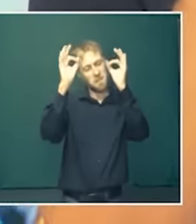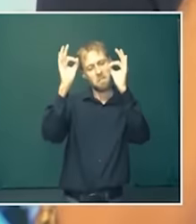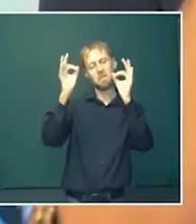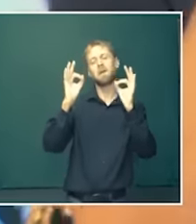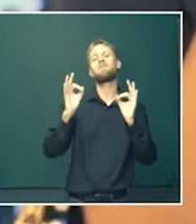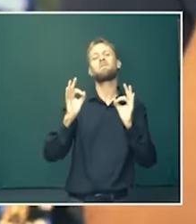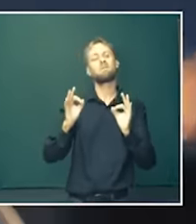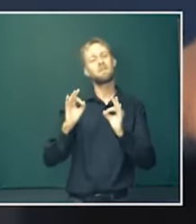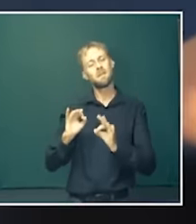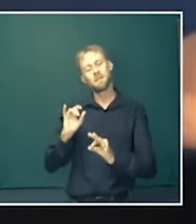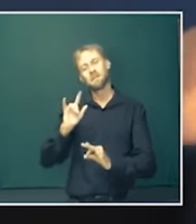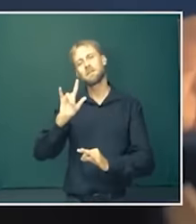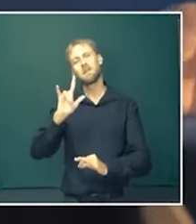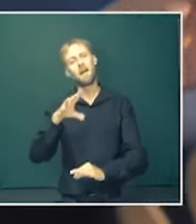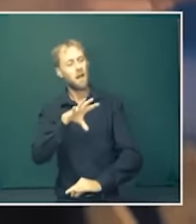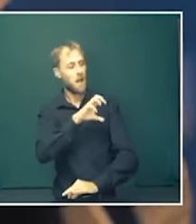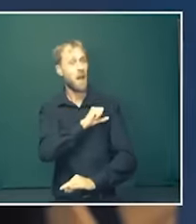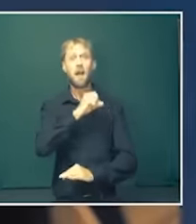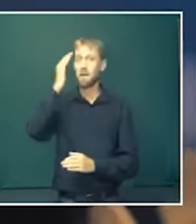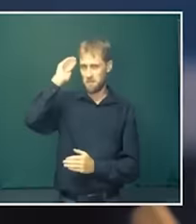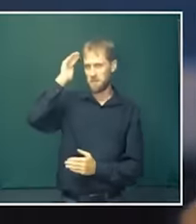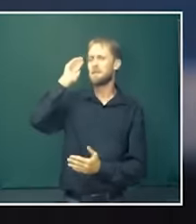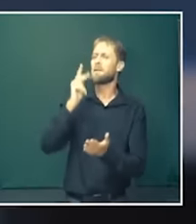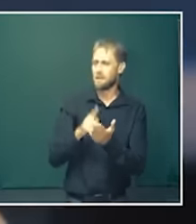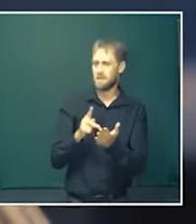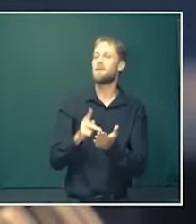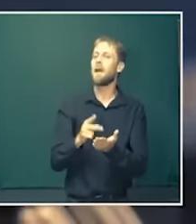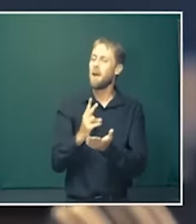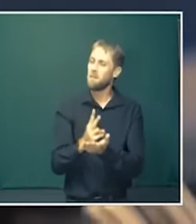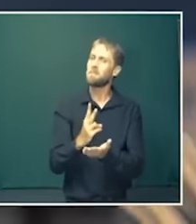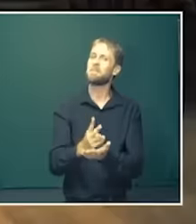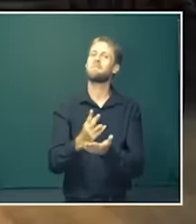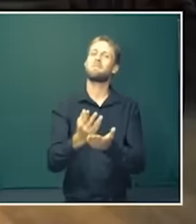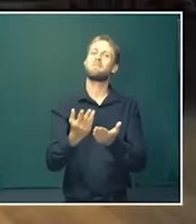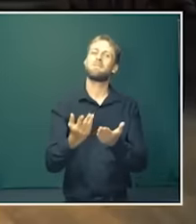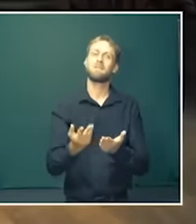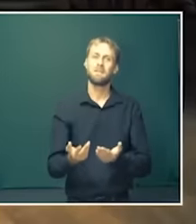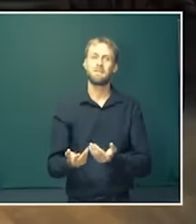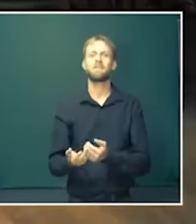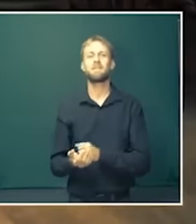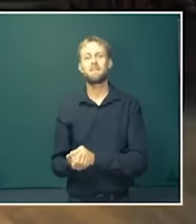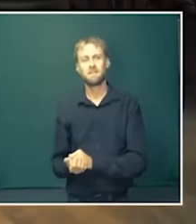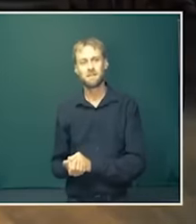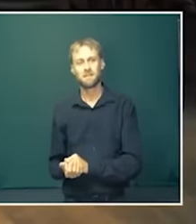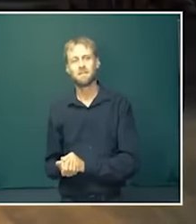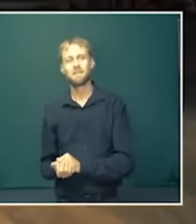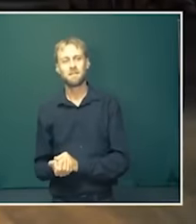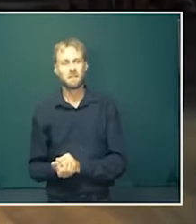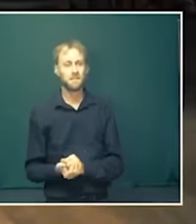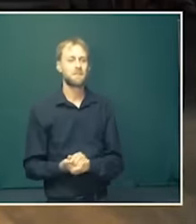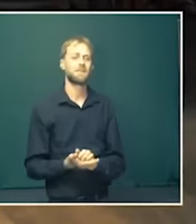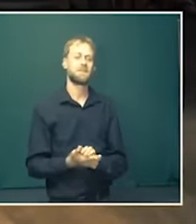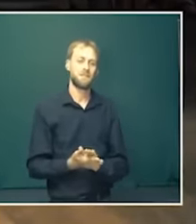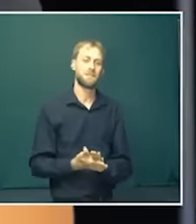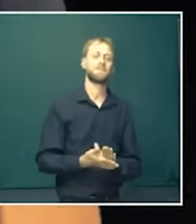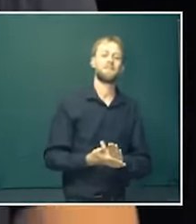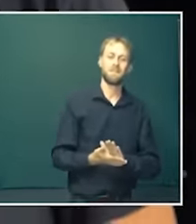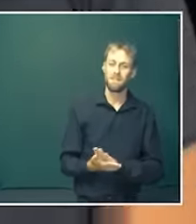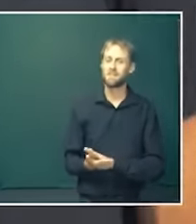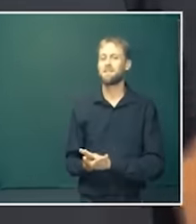sempre entende. Alô, Lari Ferreira, essa é pedido seu, viu, meu bem? Pra você,